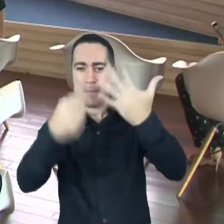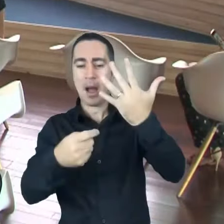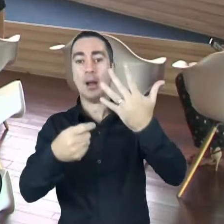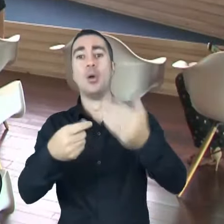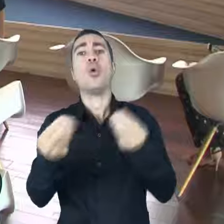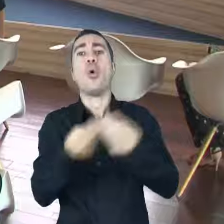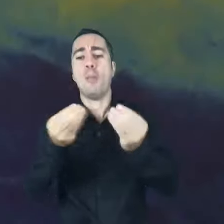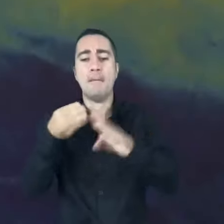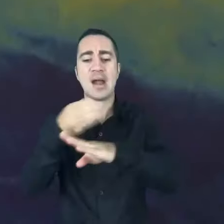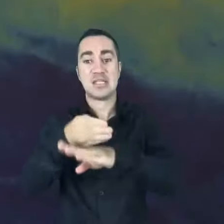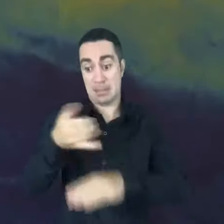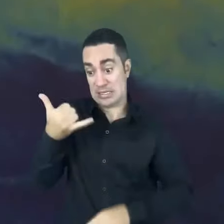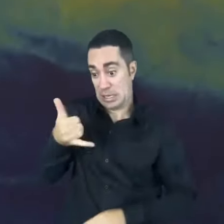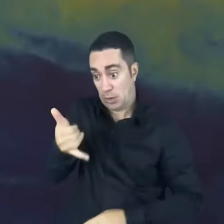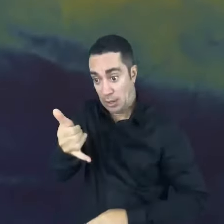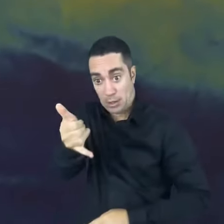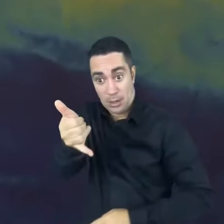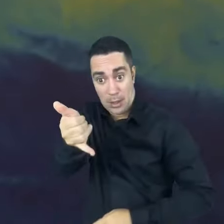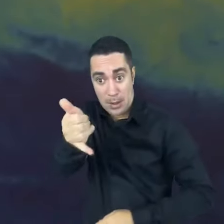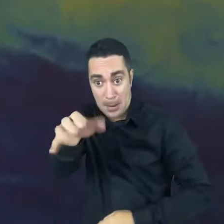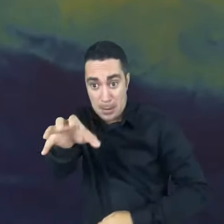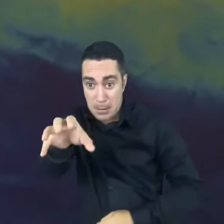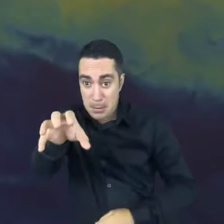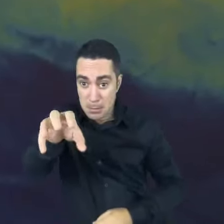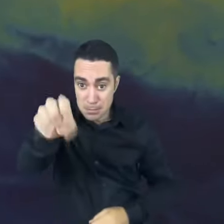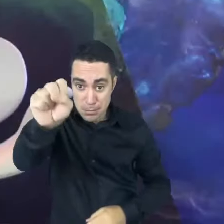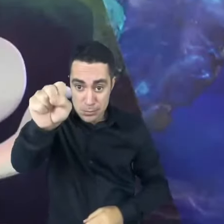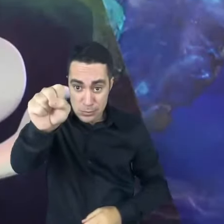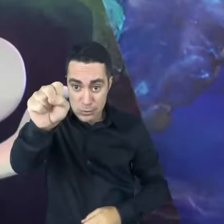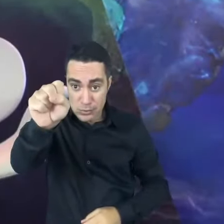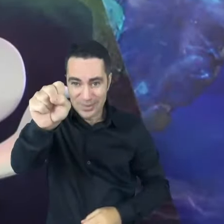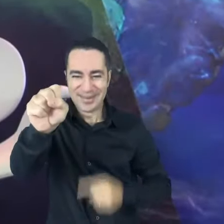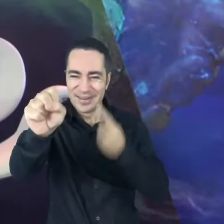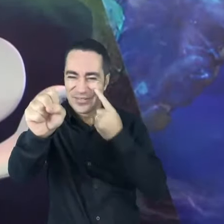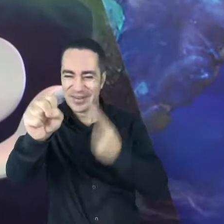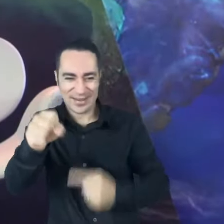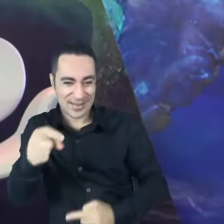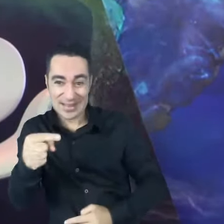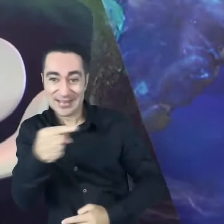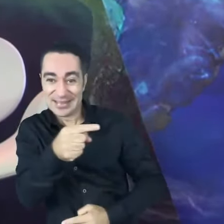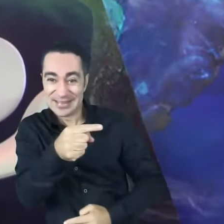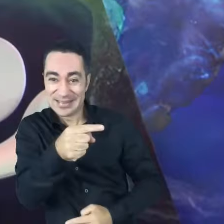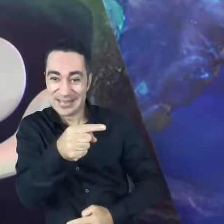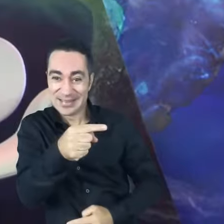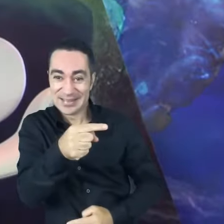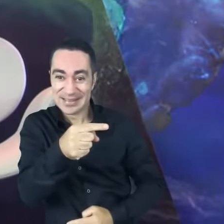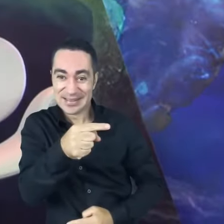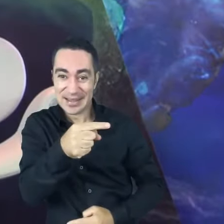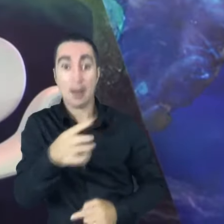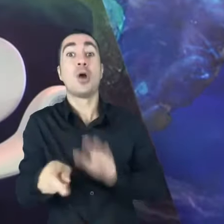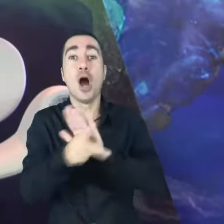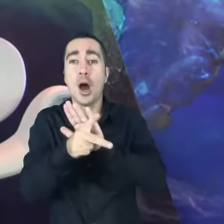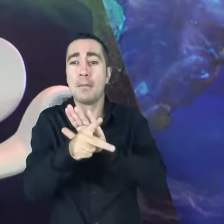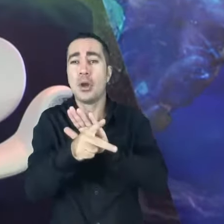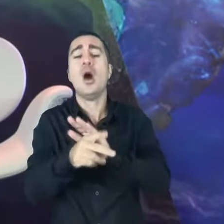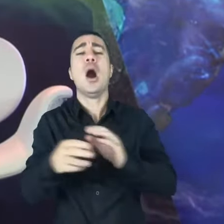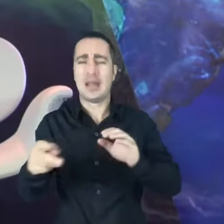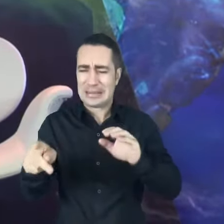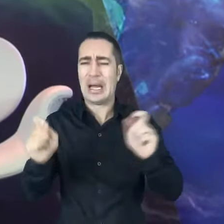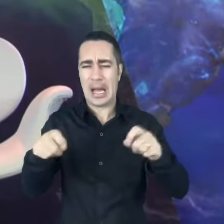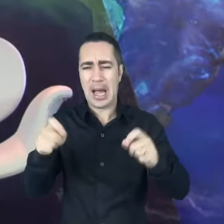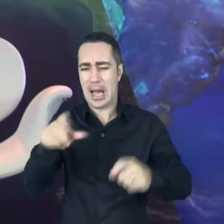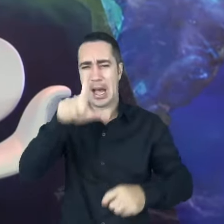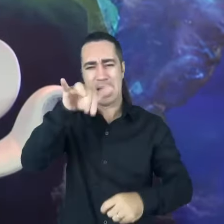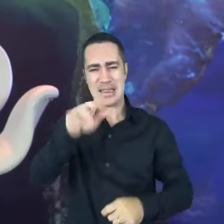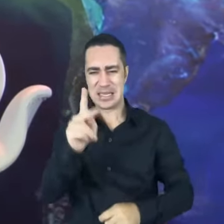seu celular para o QR Code na tela ou então você que está no YouTube, tem um link já disponível no nosso chat, tudo